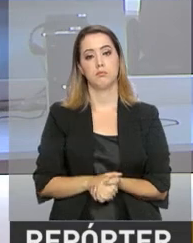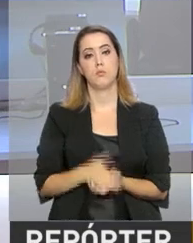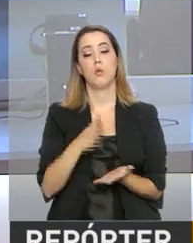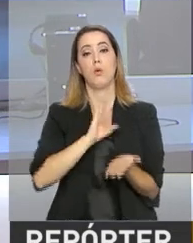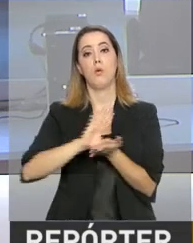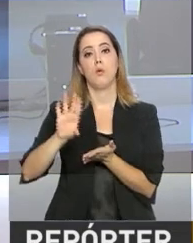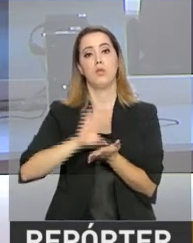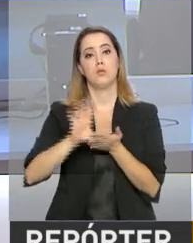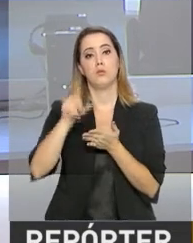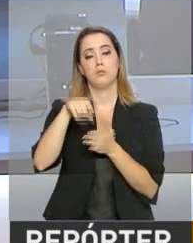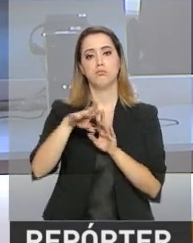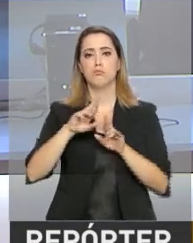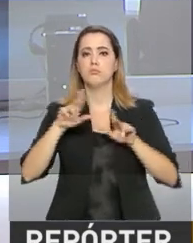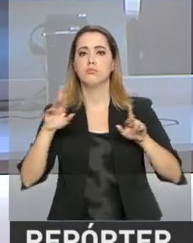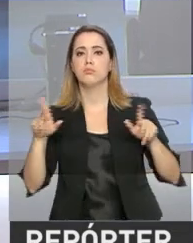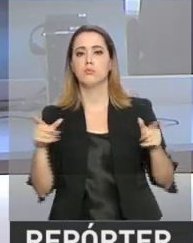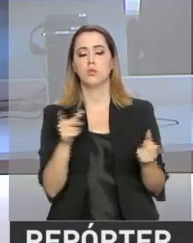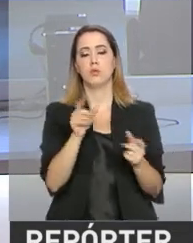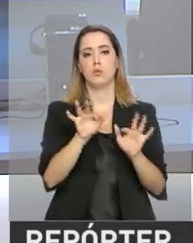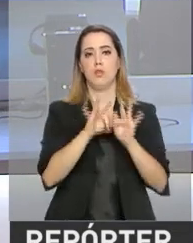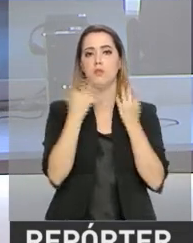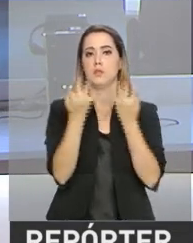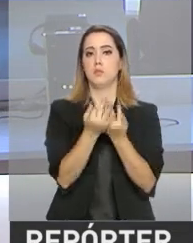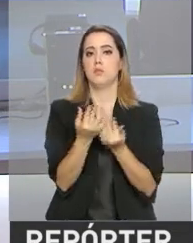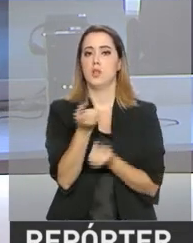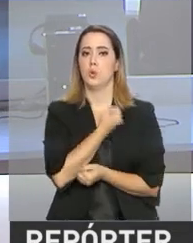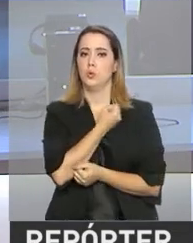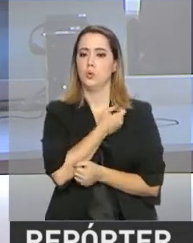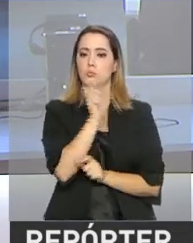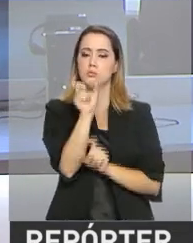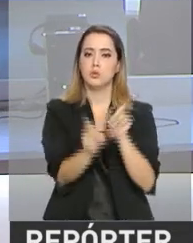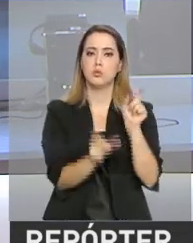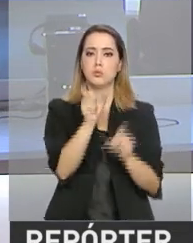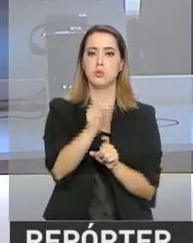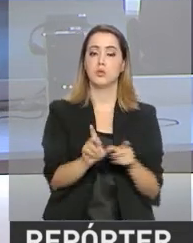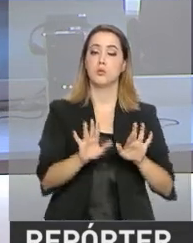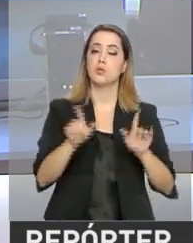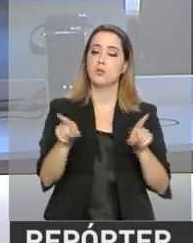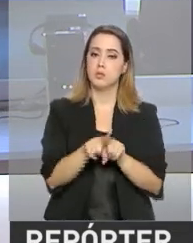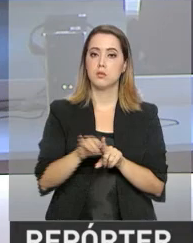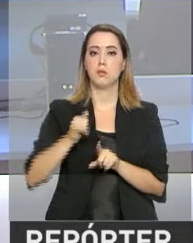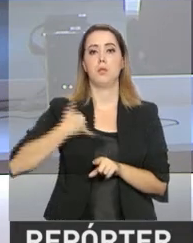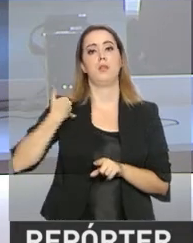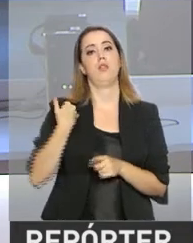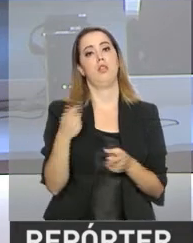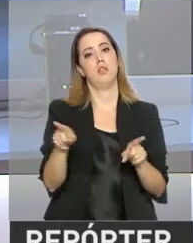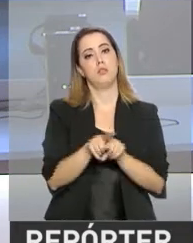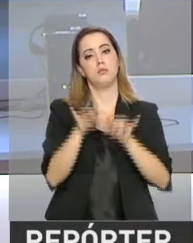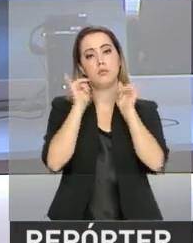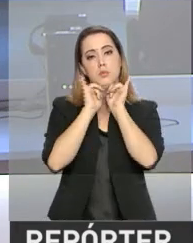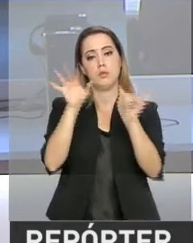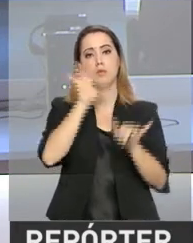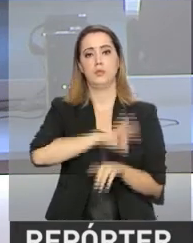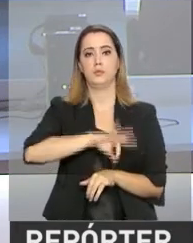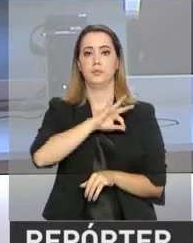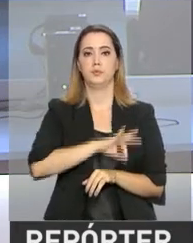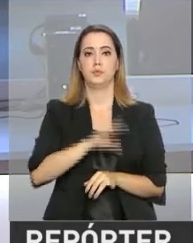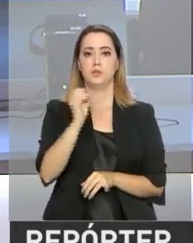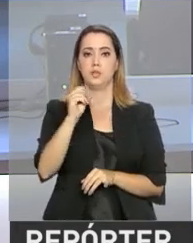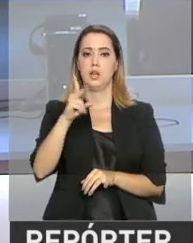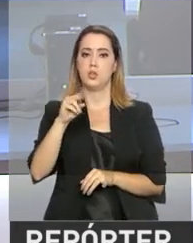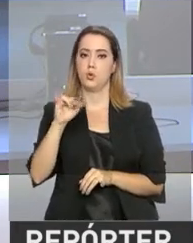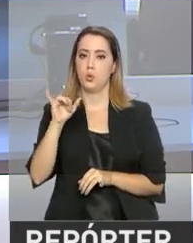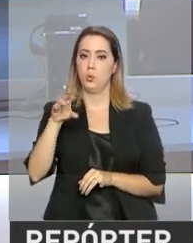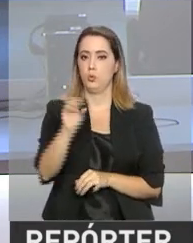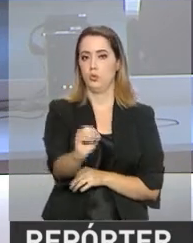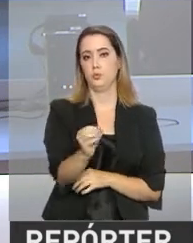recurso repassado varia conforme o número de integrantes da família a idade de cada um deles ea renda declarada ao cadastro único para programas